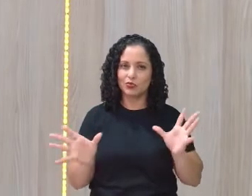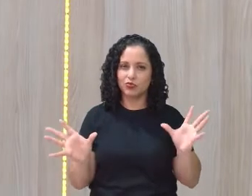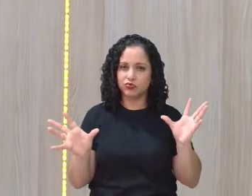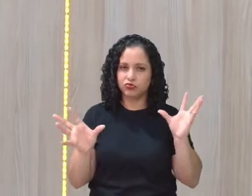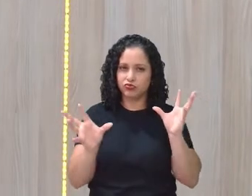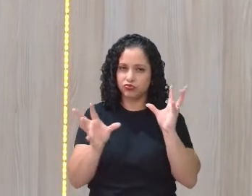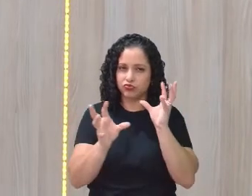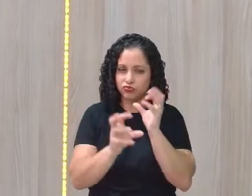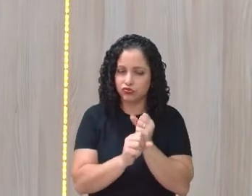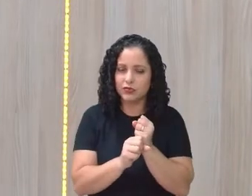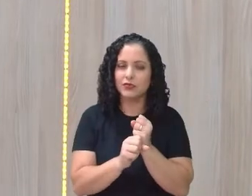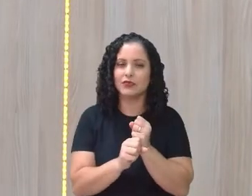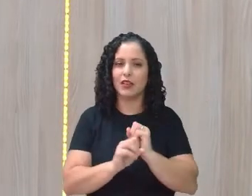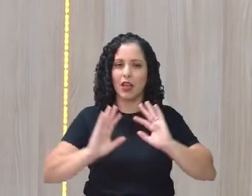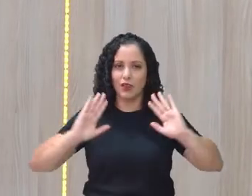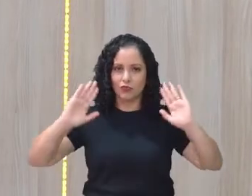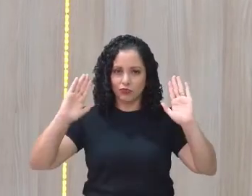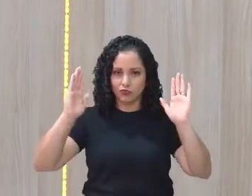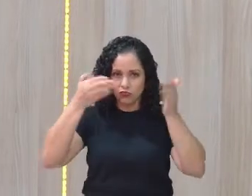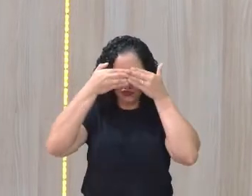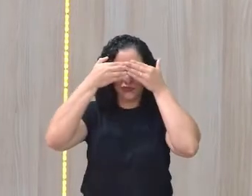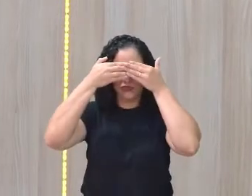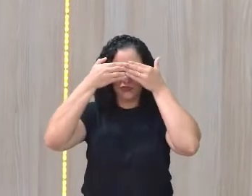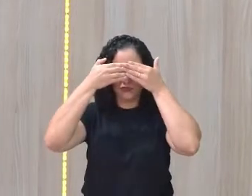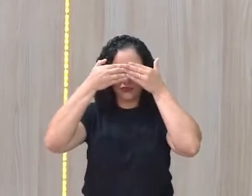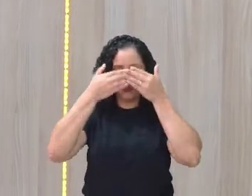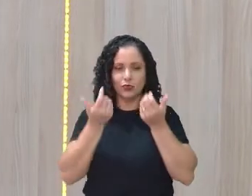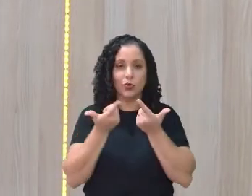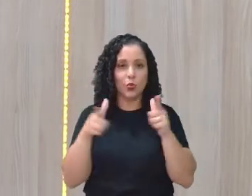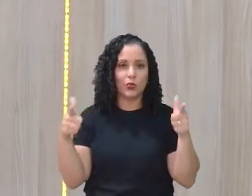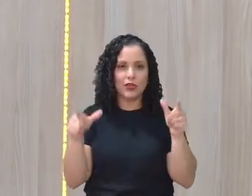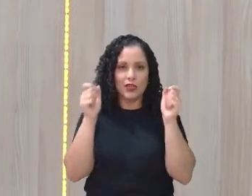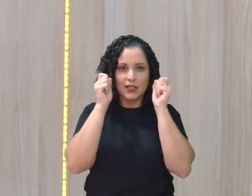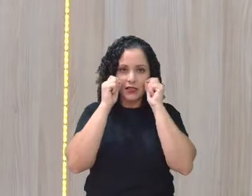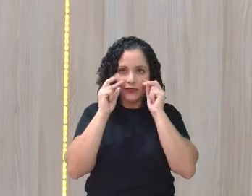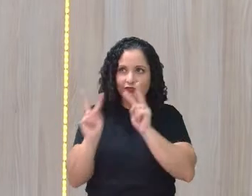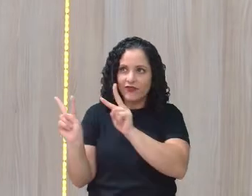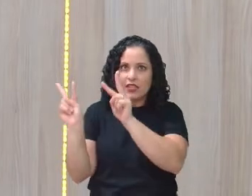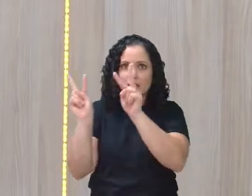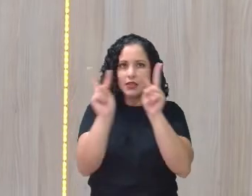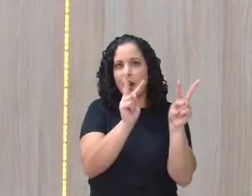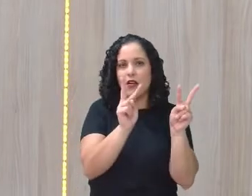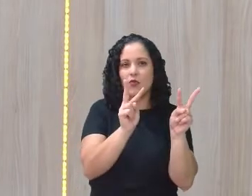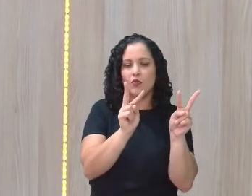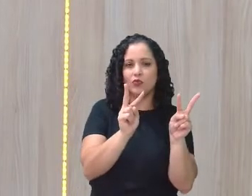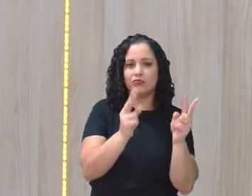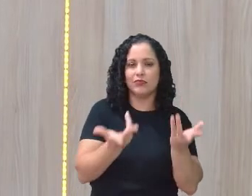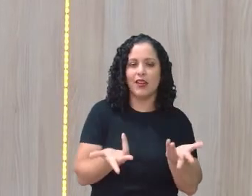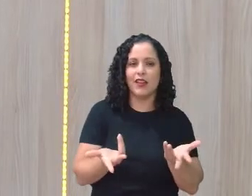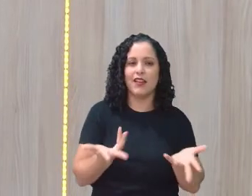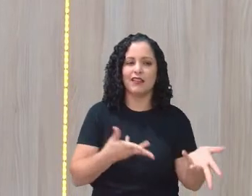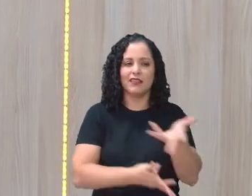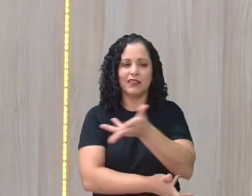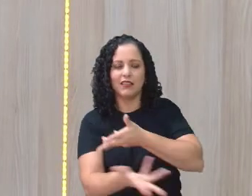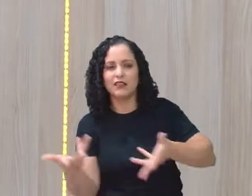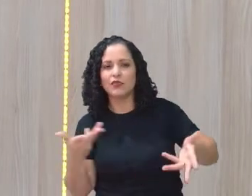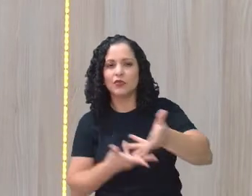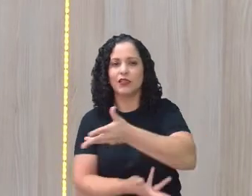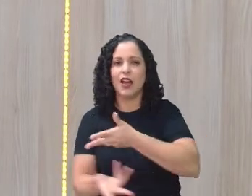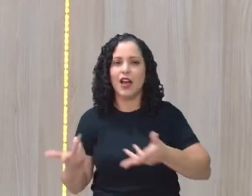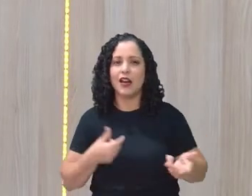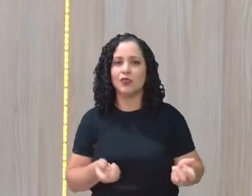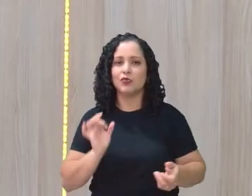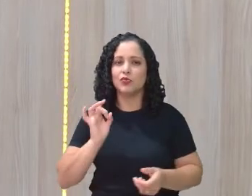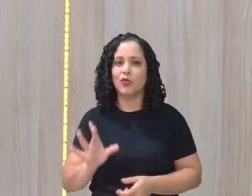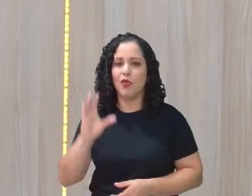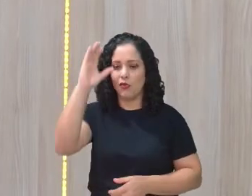Uma visão onde não existia, né, esse olhar racional, era muito vinculado com o olhar da